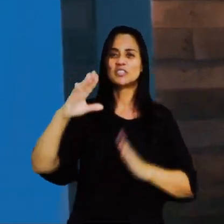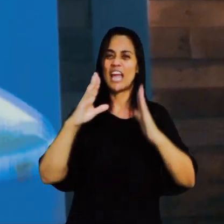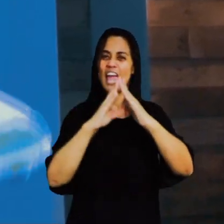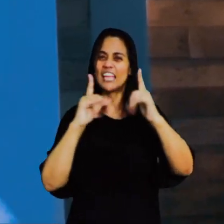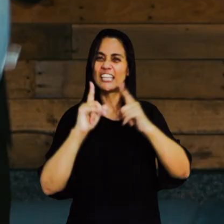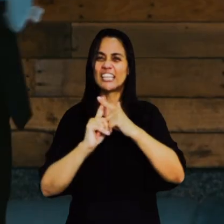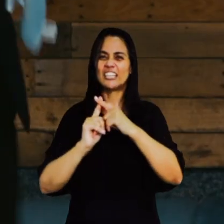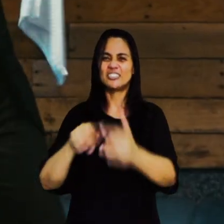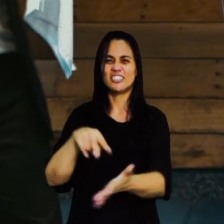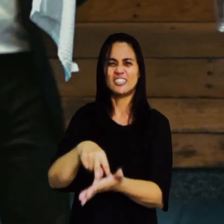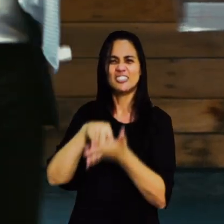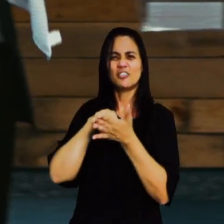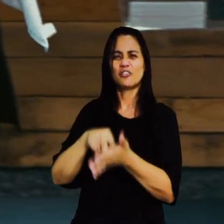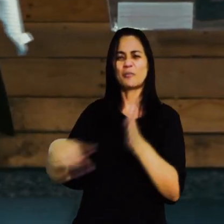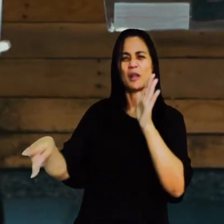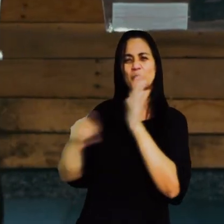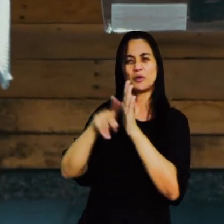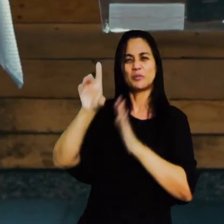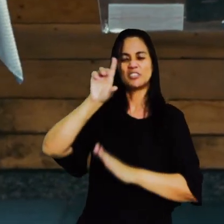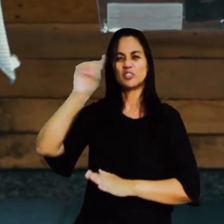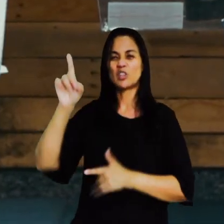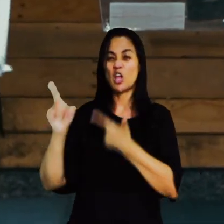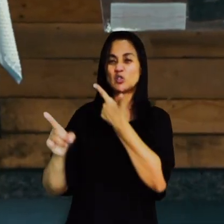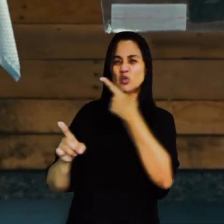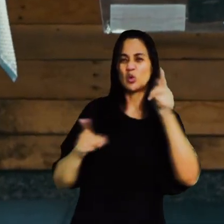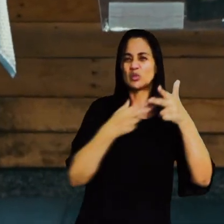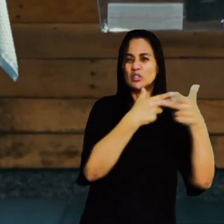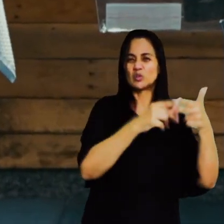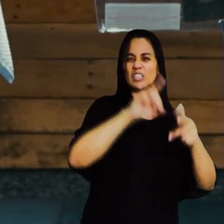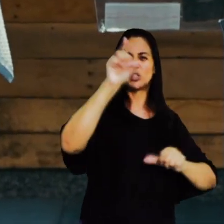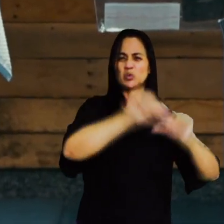Jesus Cristo. As outras coisas Deus muda de lugar.